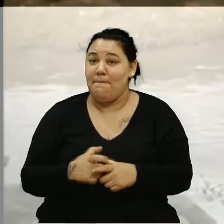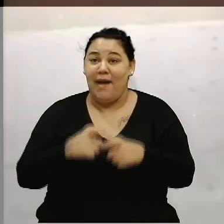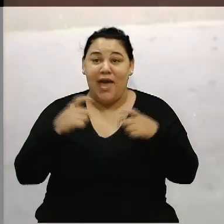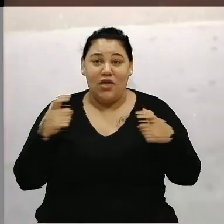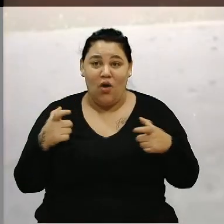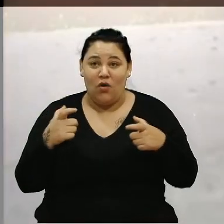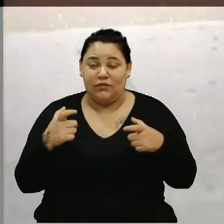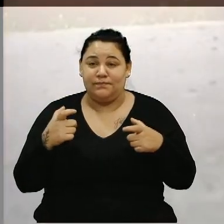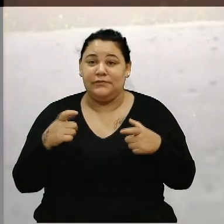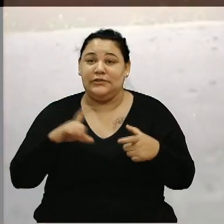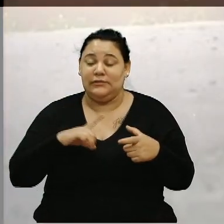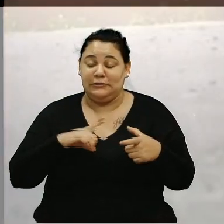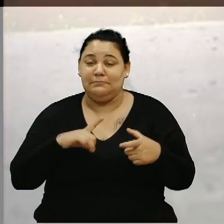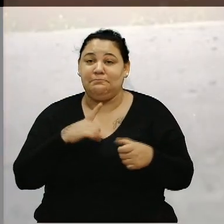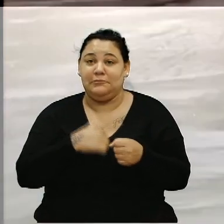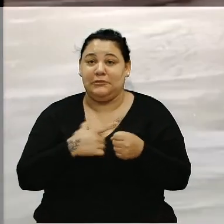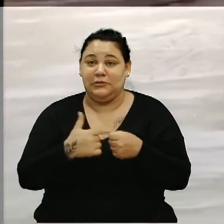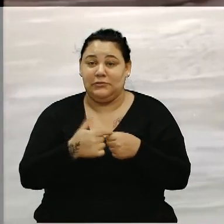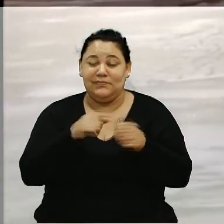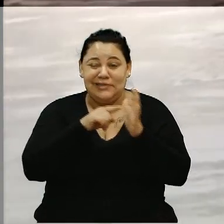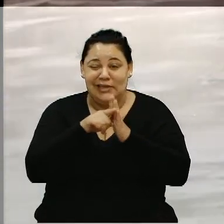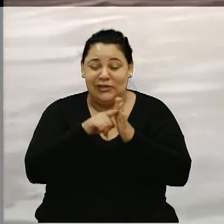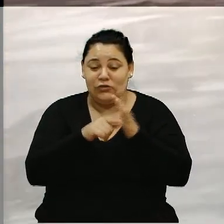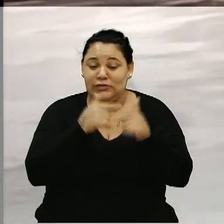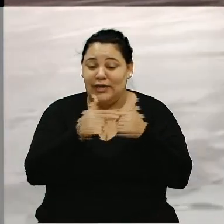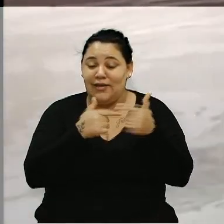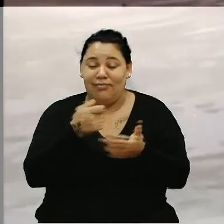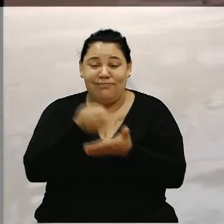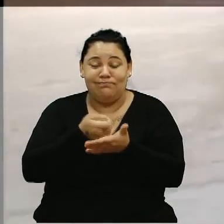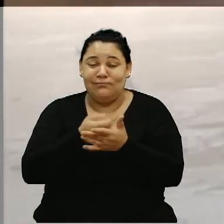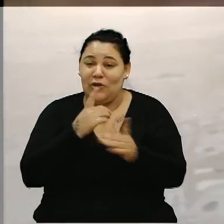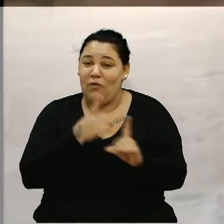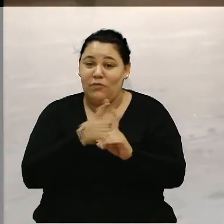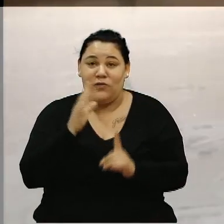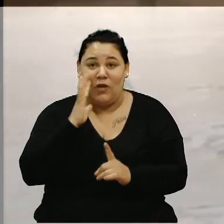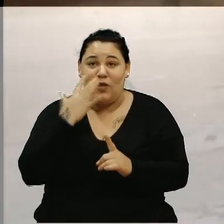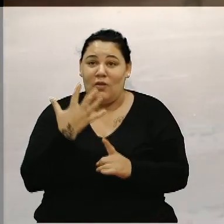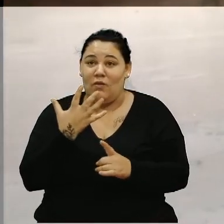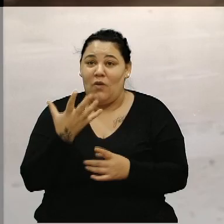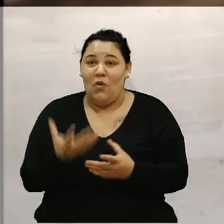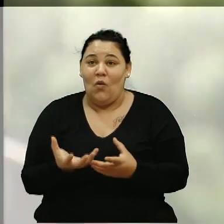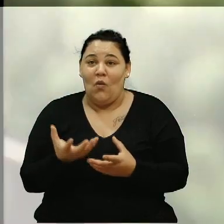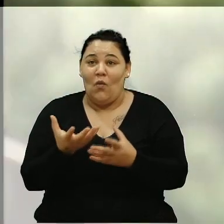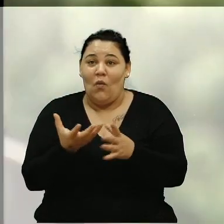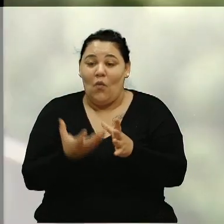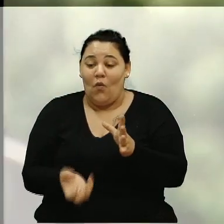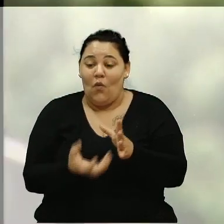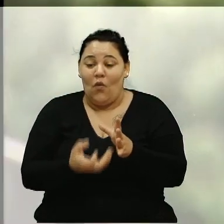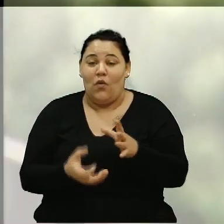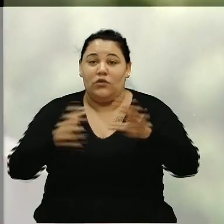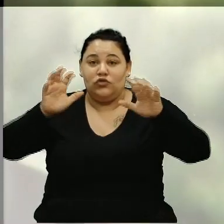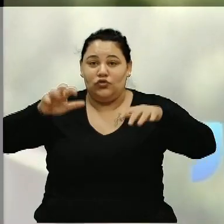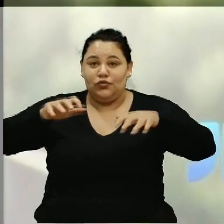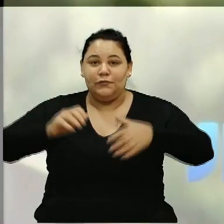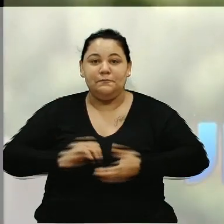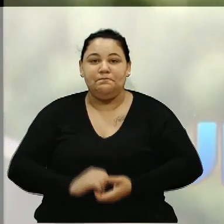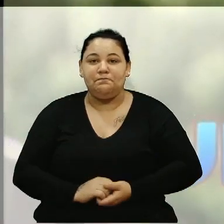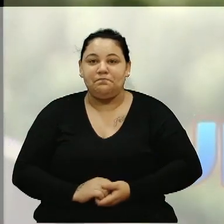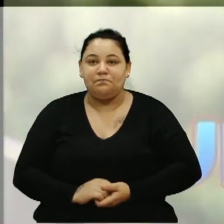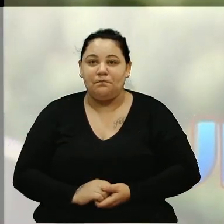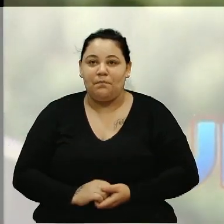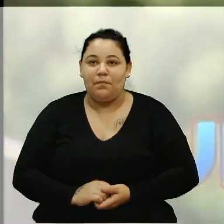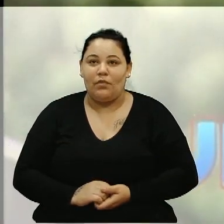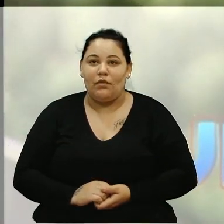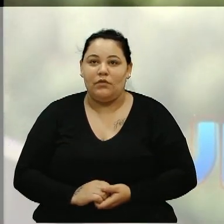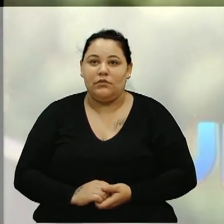cidade. Pesquisadores trabalham em novas soluções para absorver grandes chuvas. Desde praças construídas para